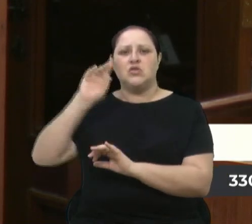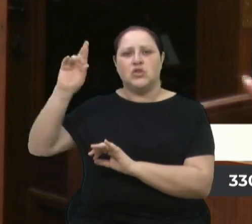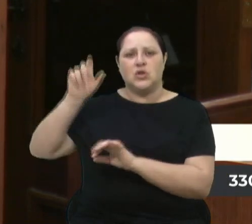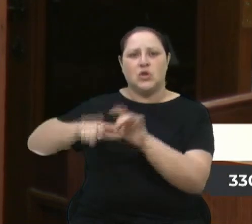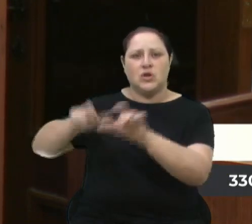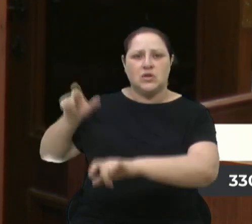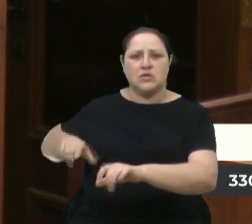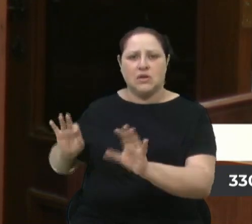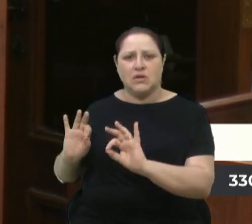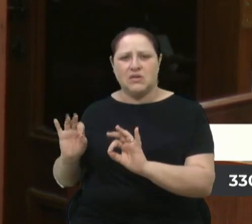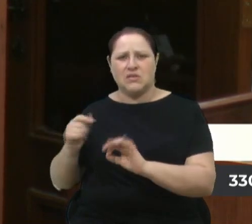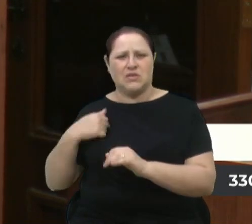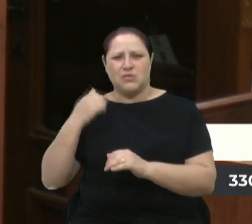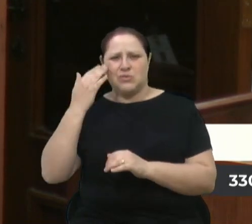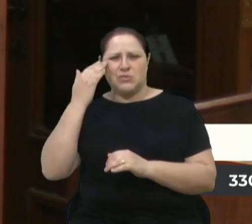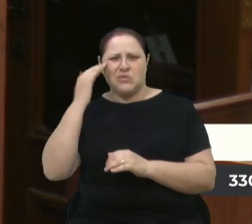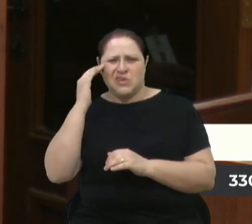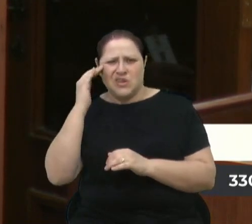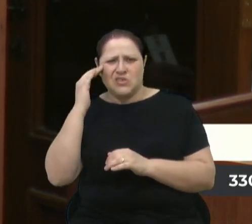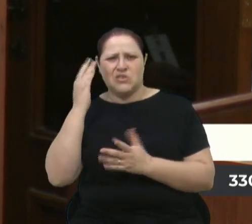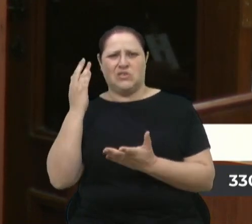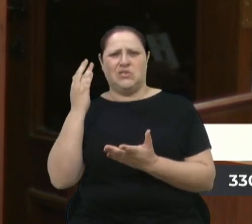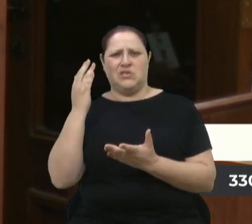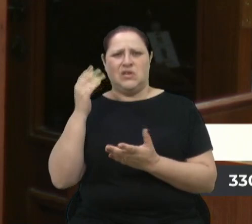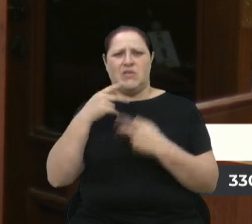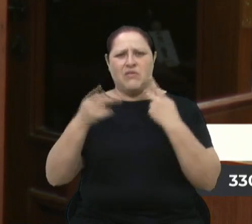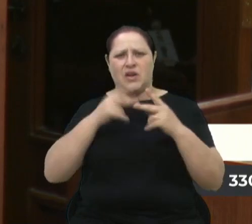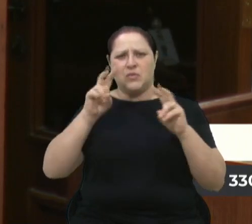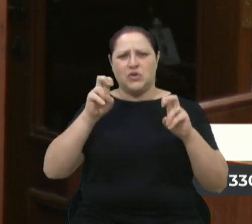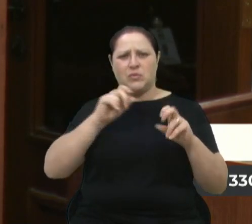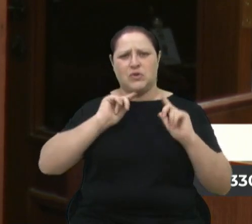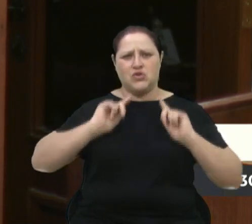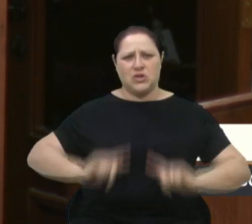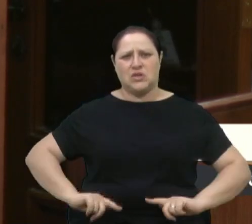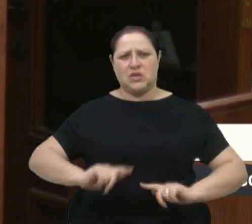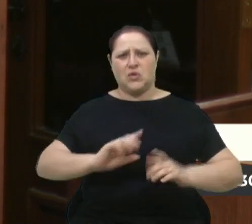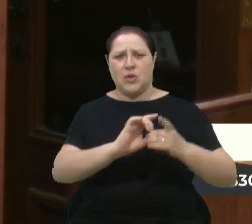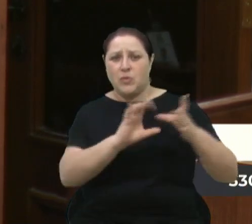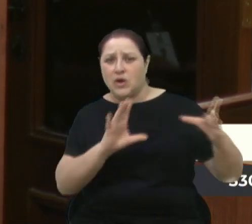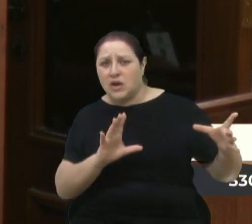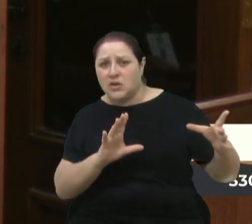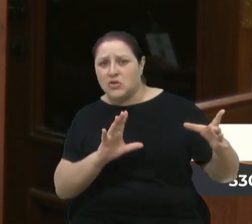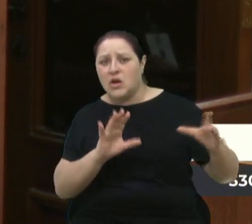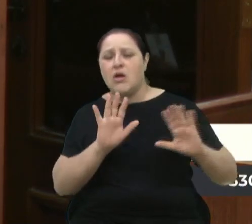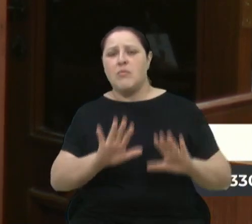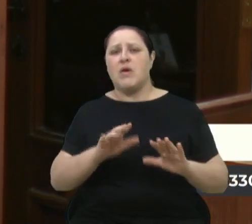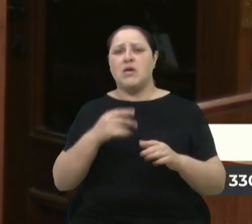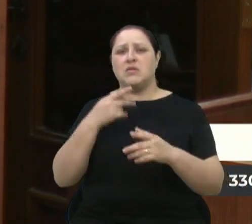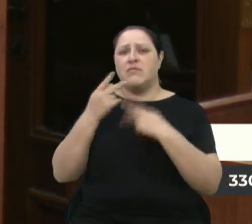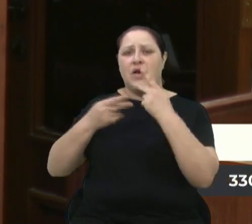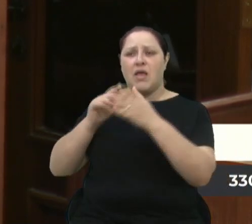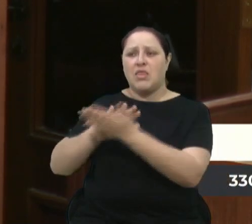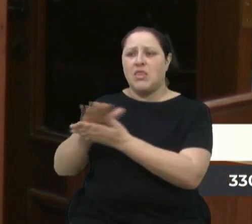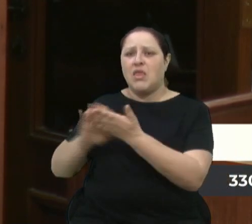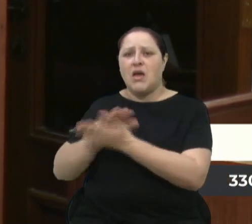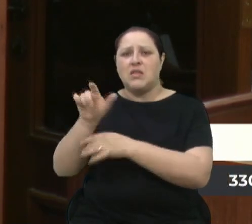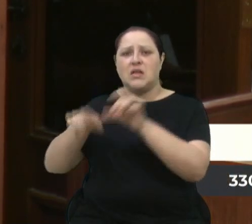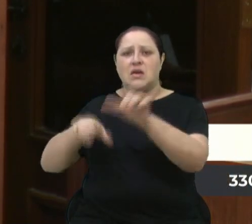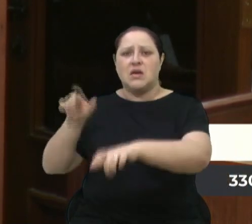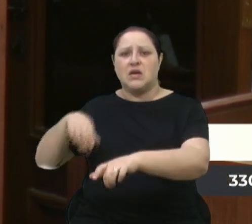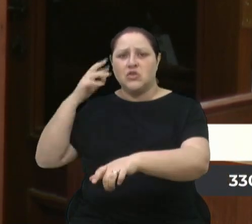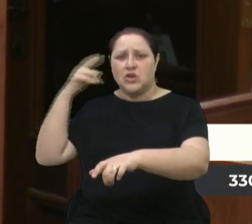Eu não entendo isso. Nós falamos de gestão democrática, mas não se discute com os diretores.